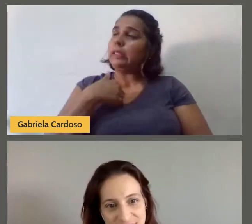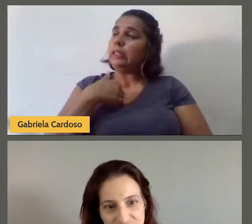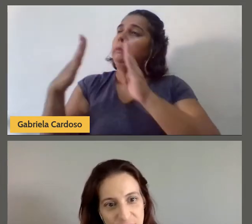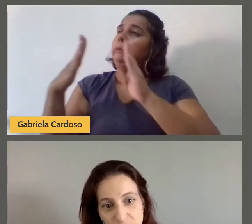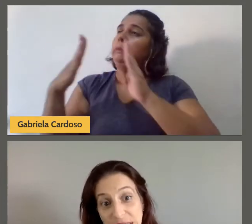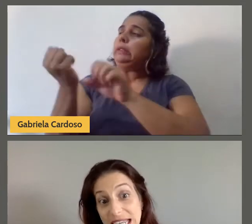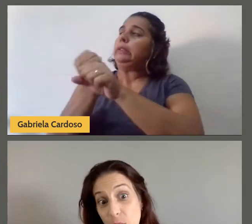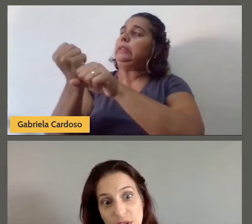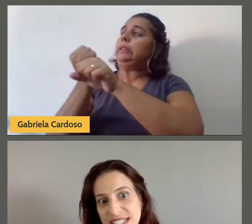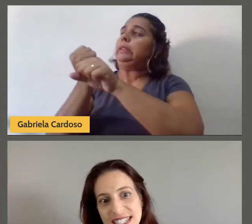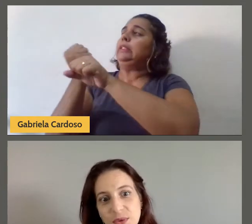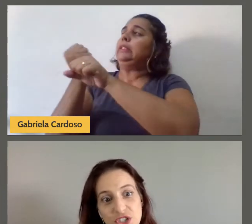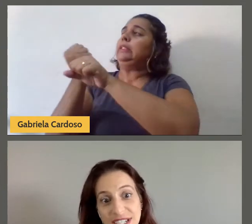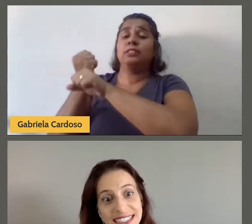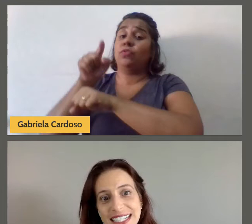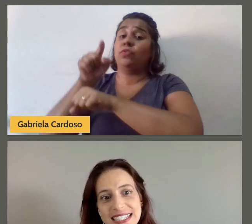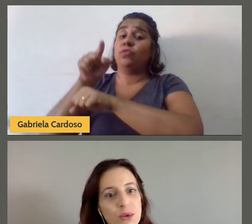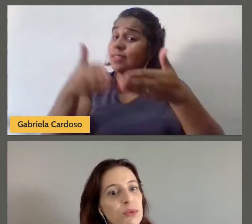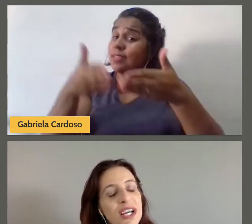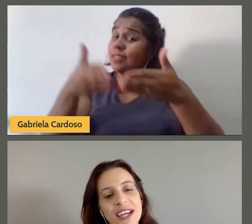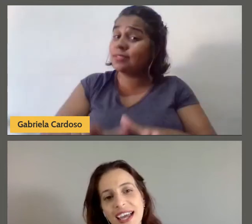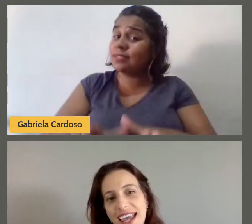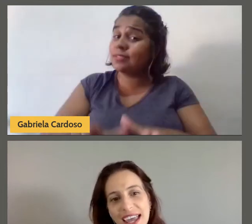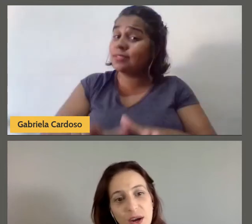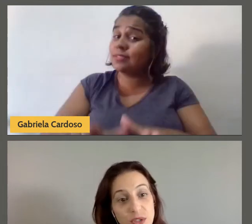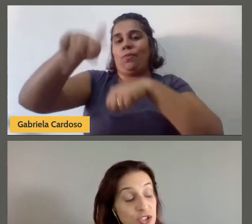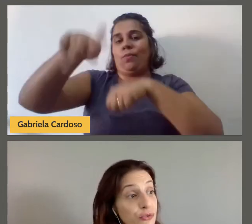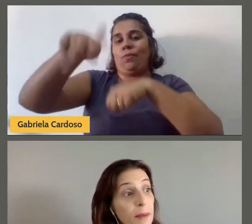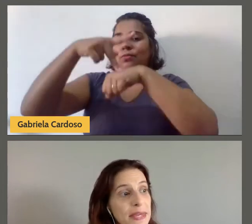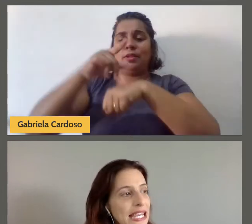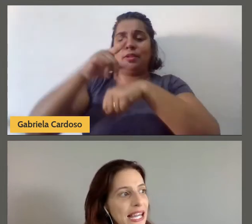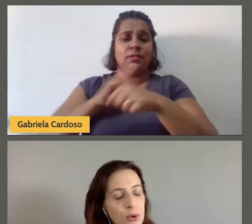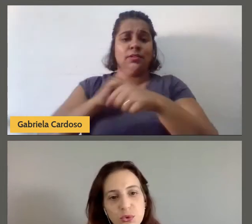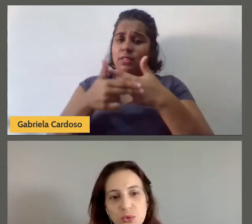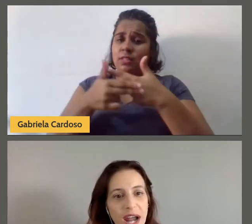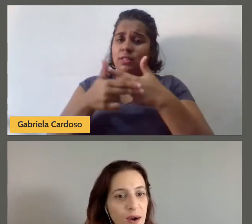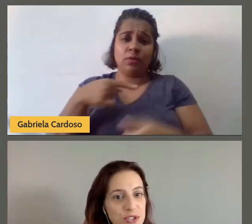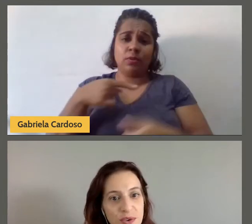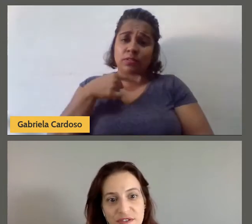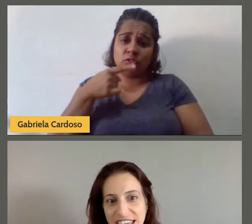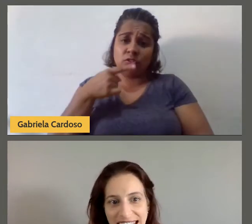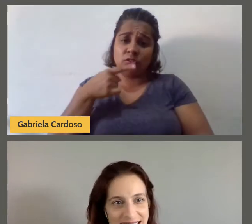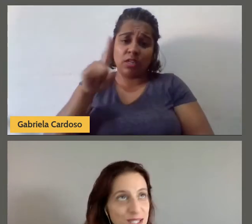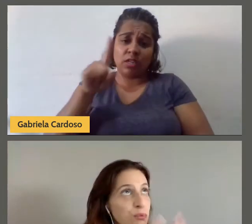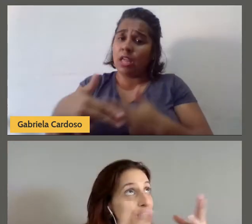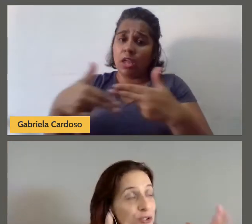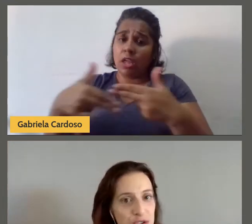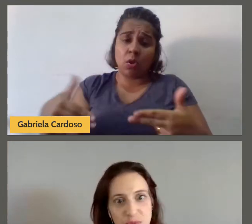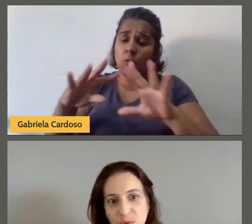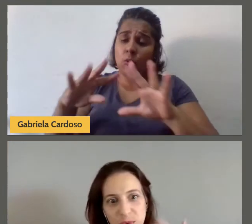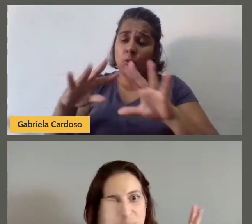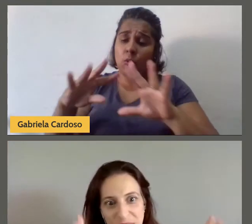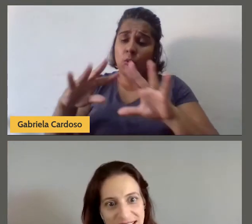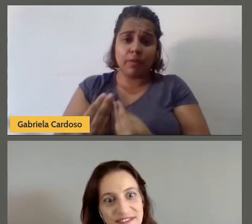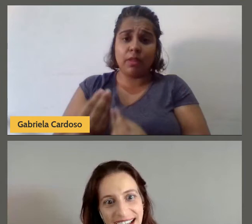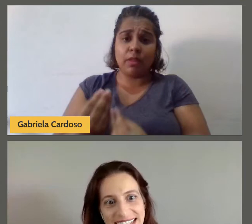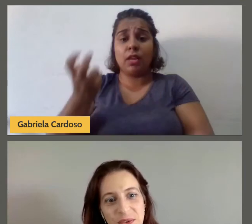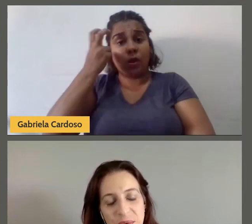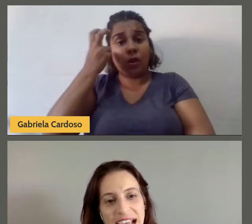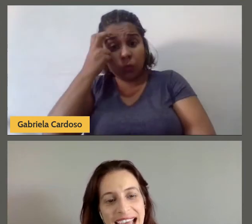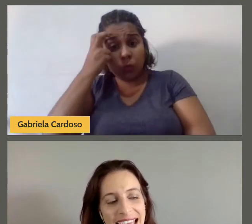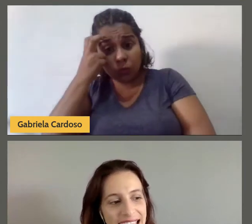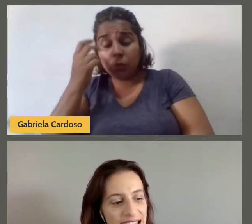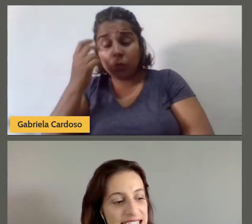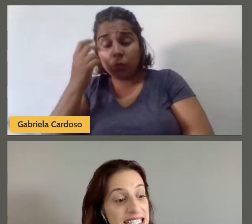sendo estrangeiro, porque tem coisas que não adianta, são coisas de família, cultural, são referências, modelo de mundo, e por aí vai.